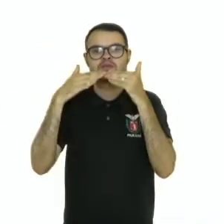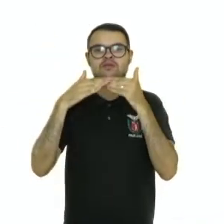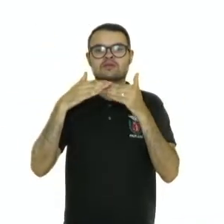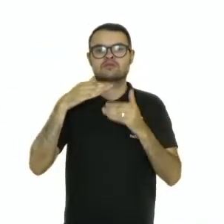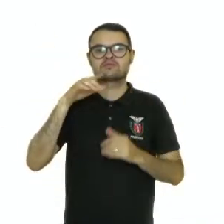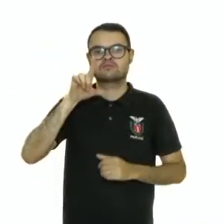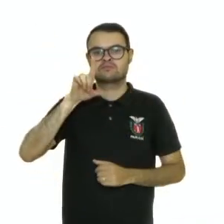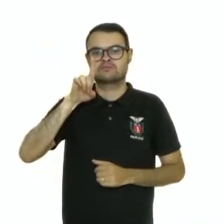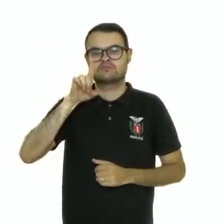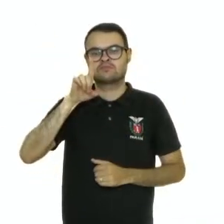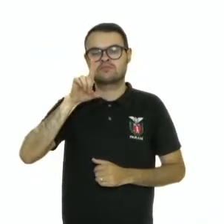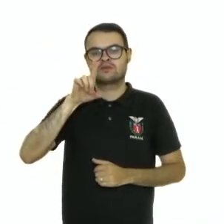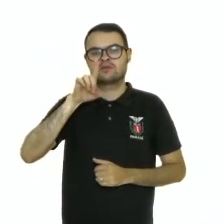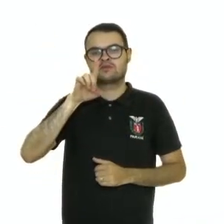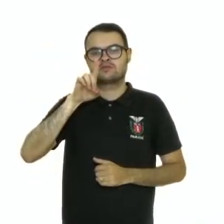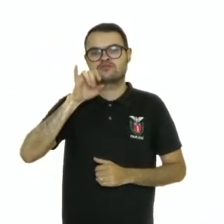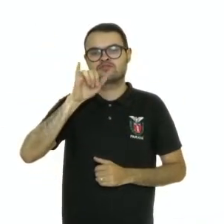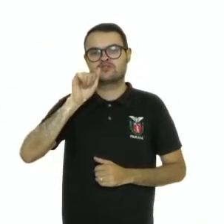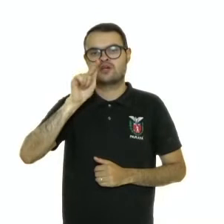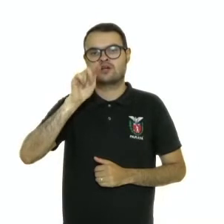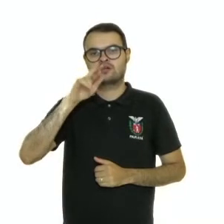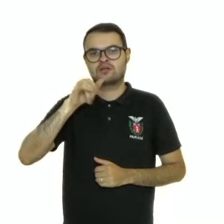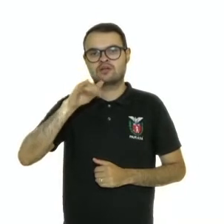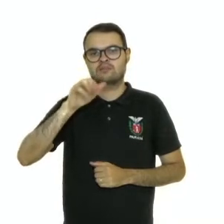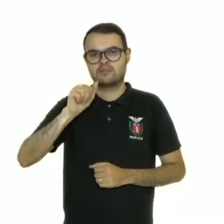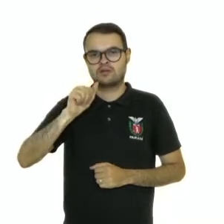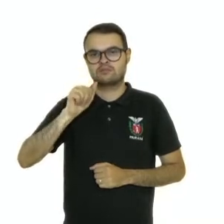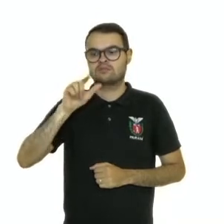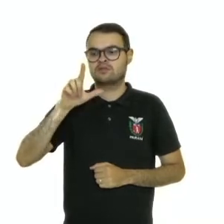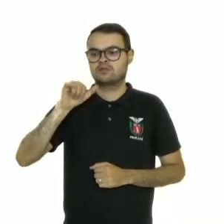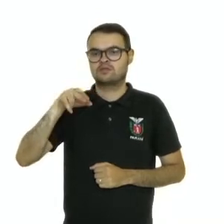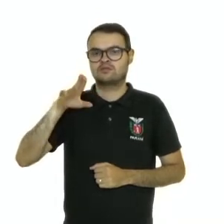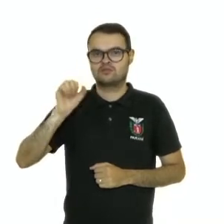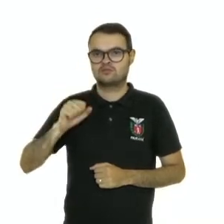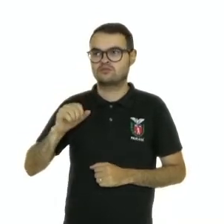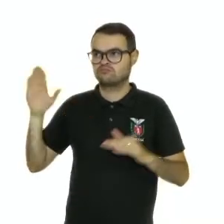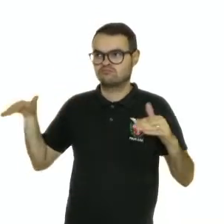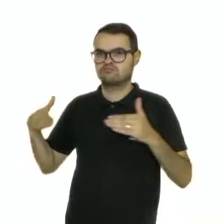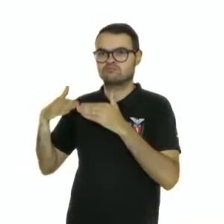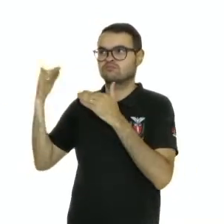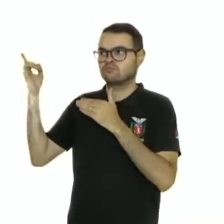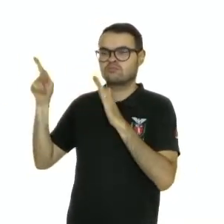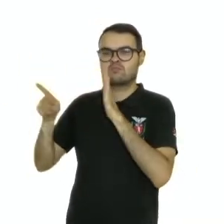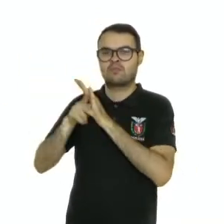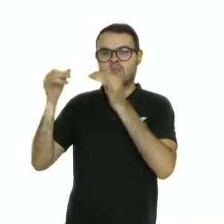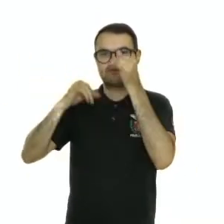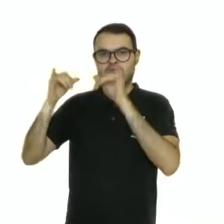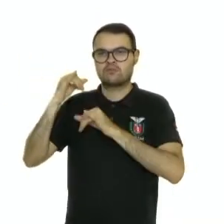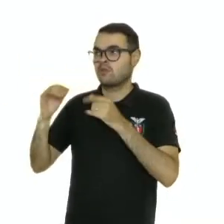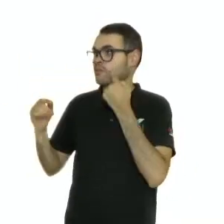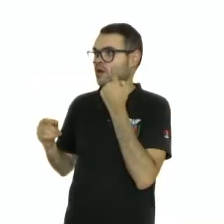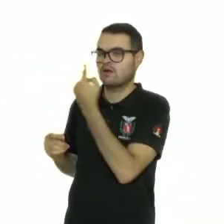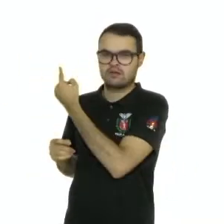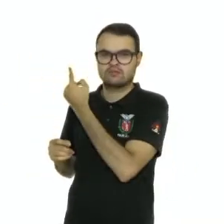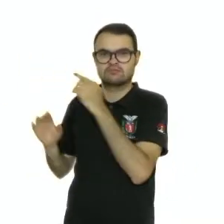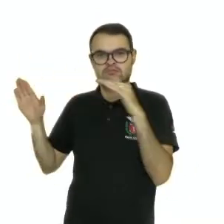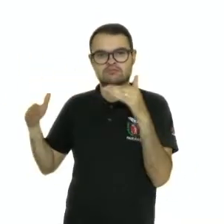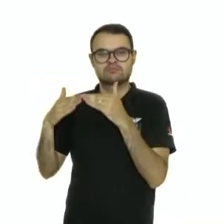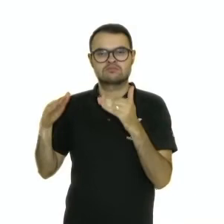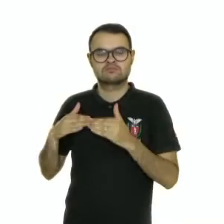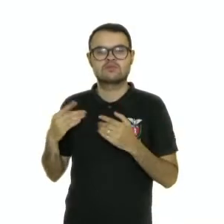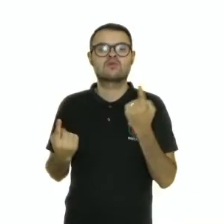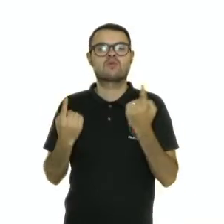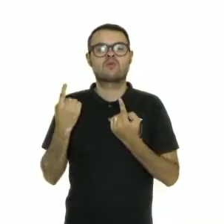para os elementos químicos carbono, argônio e iodo. E responda quais desses elementos devem fazer ligações